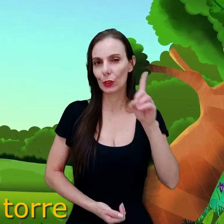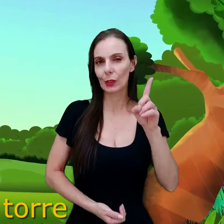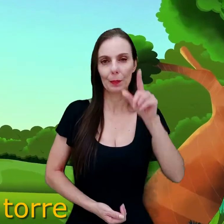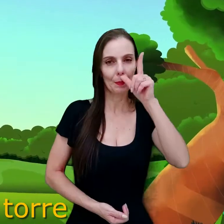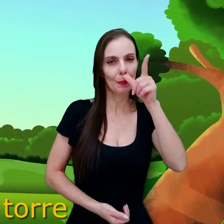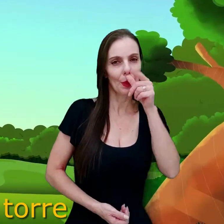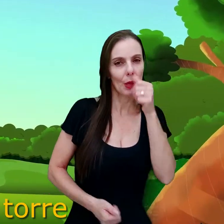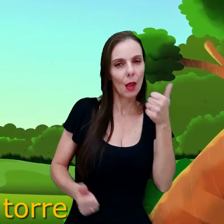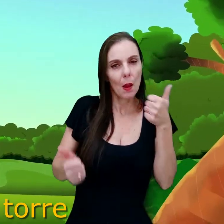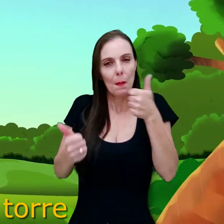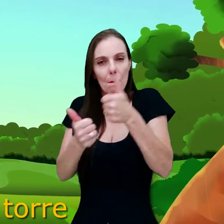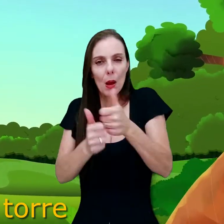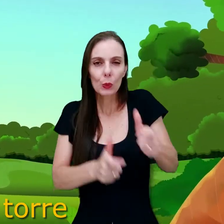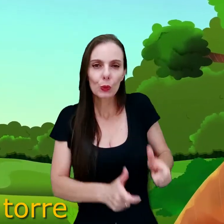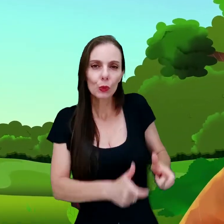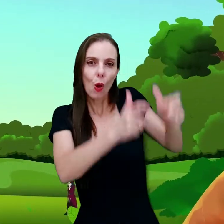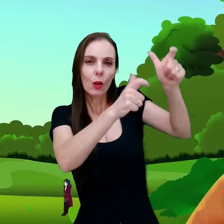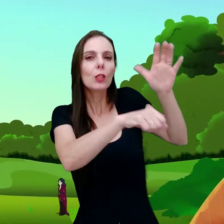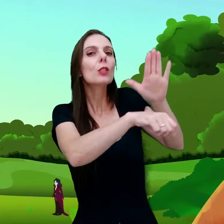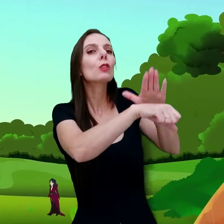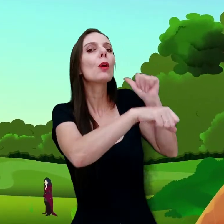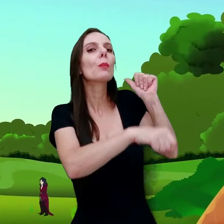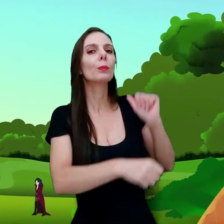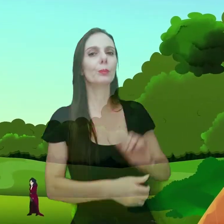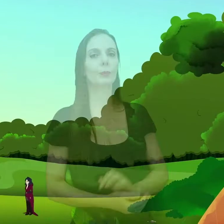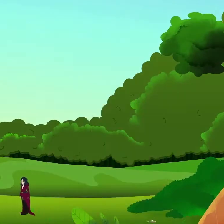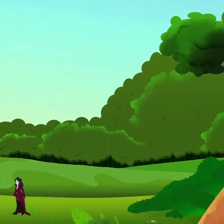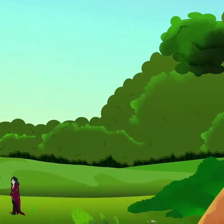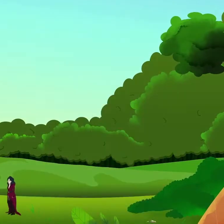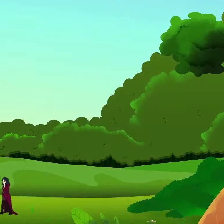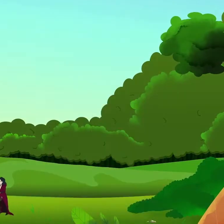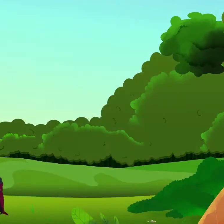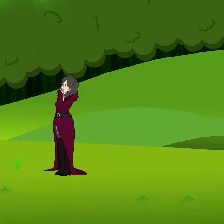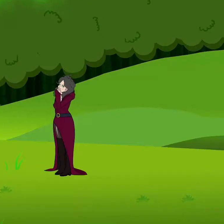dia, a bruxa se aproximou da torre e chamou por ela.